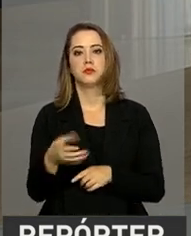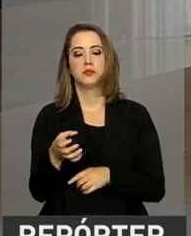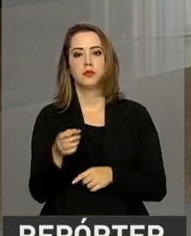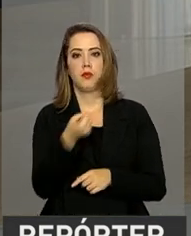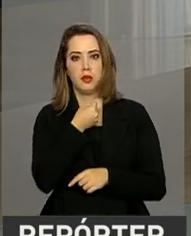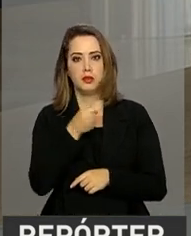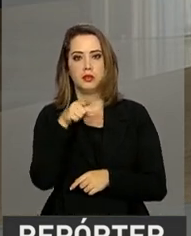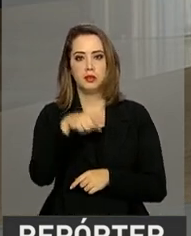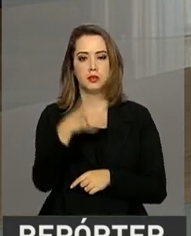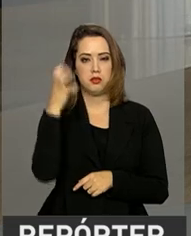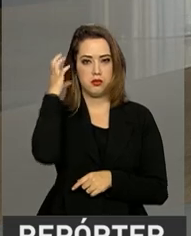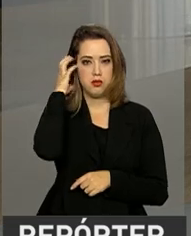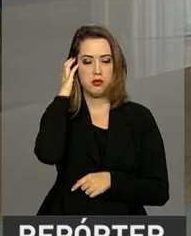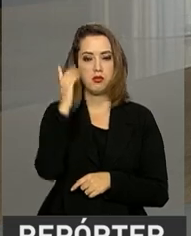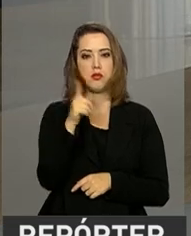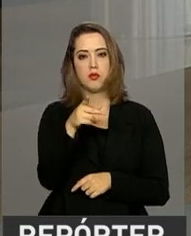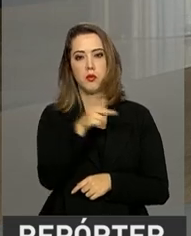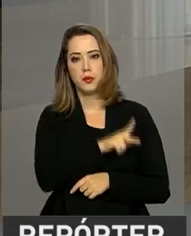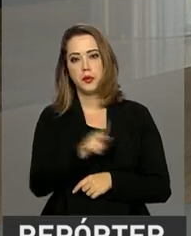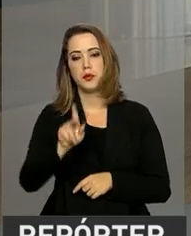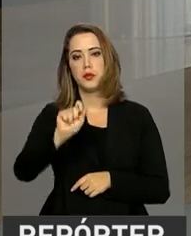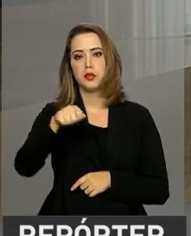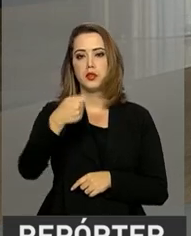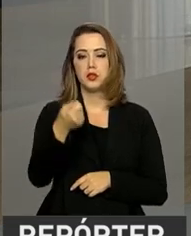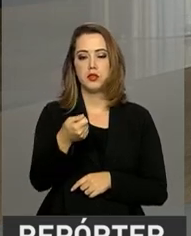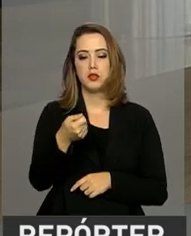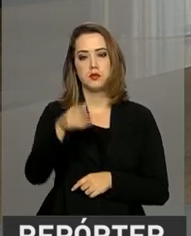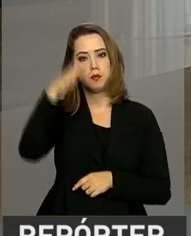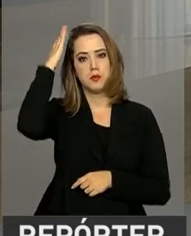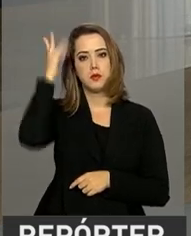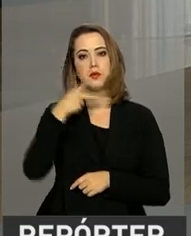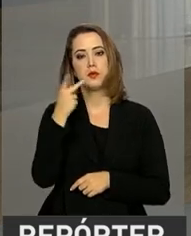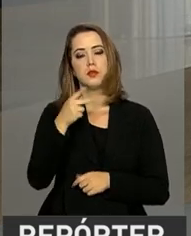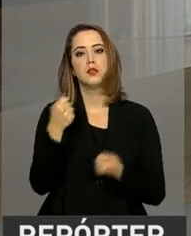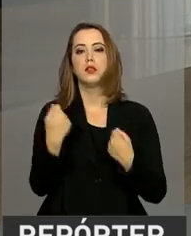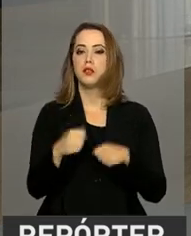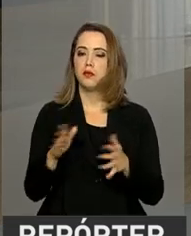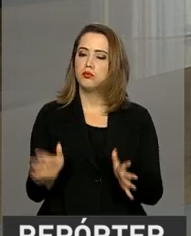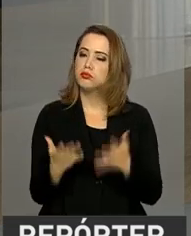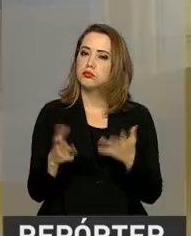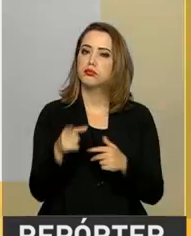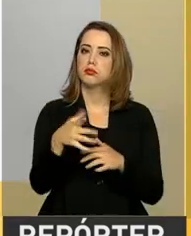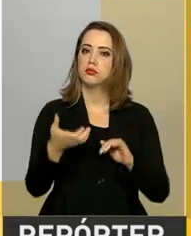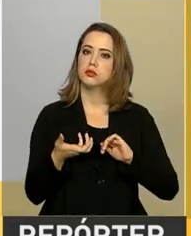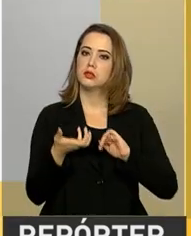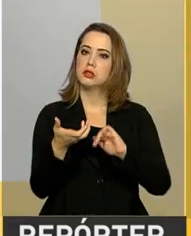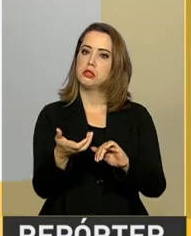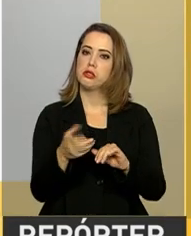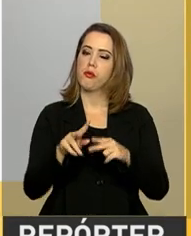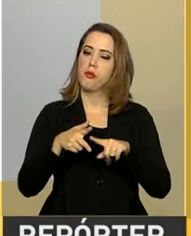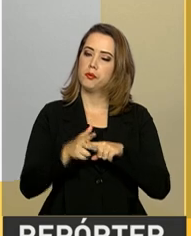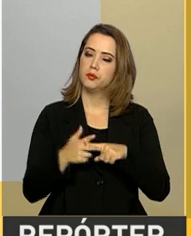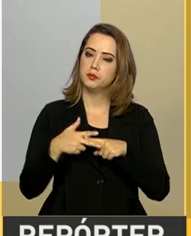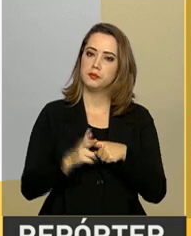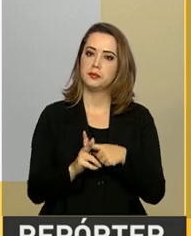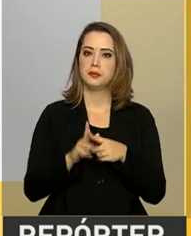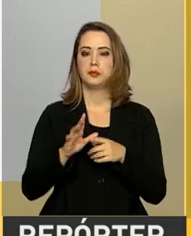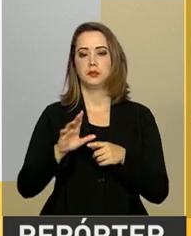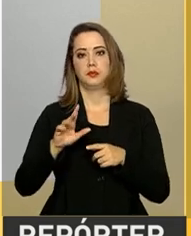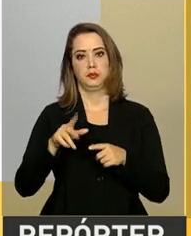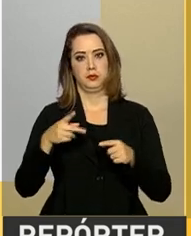Temer disse que vai incentivar o Congresso Nacional a realizar a reforma política eu quero incentivar